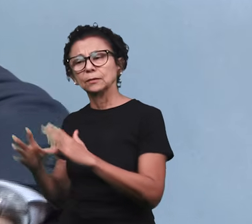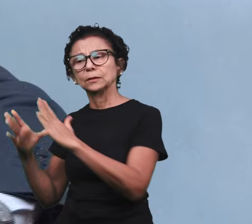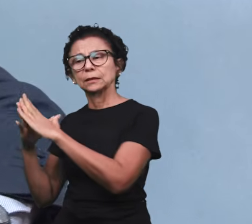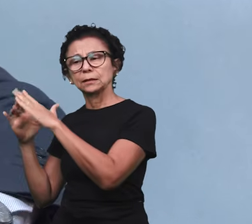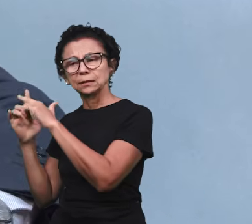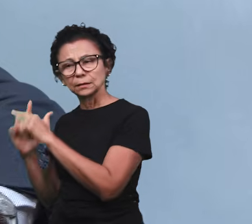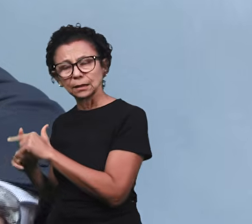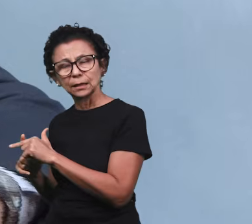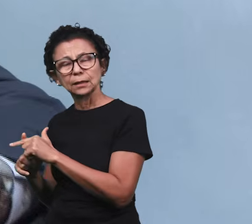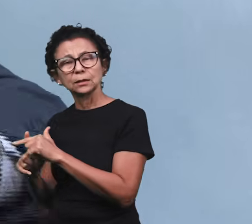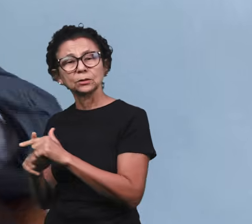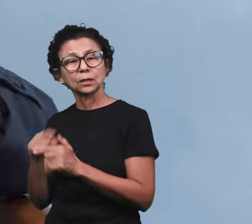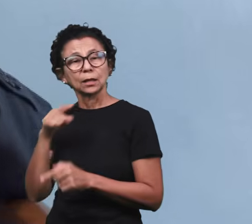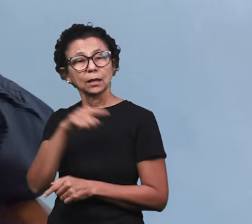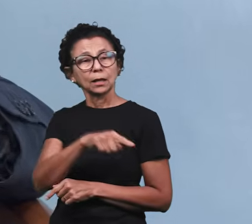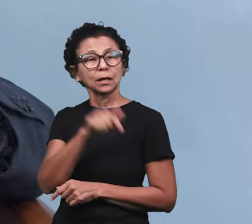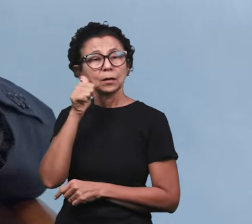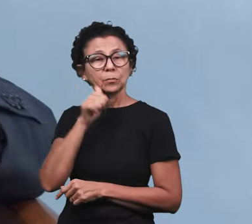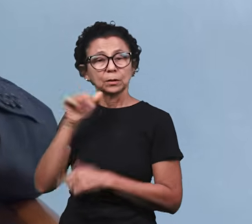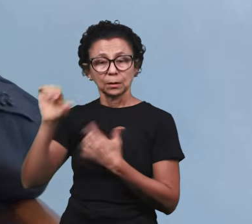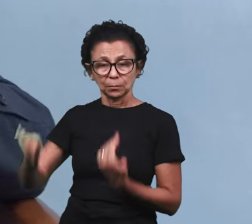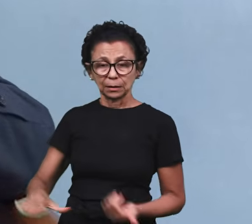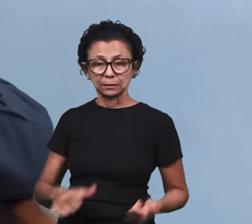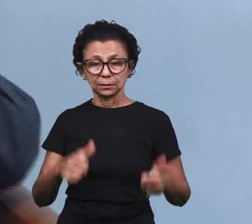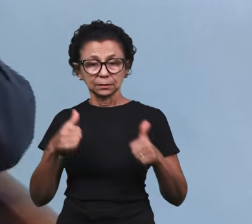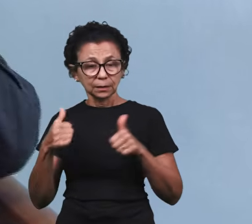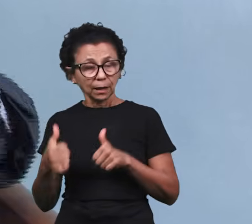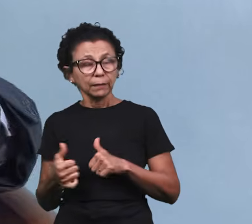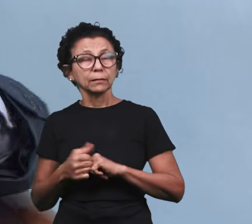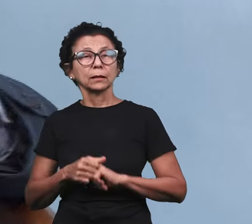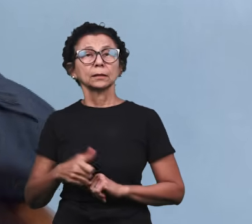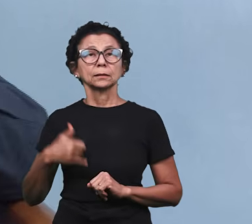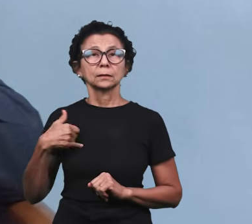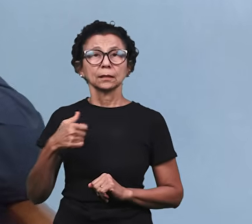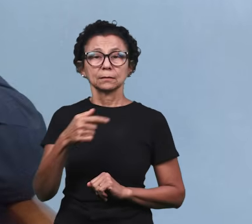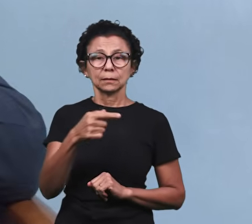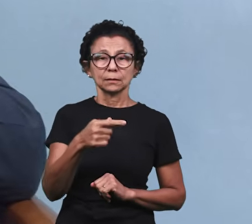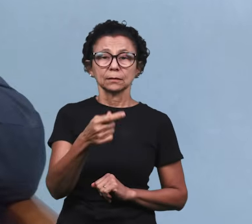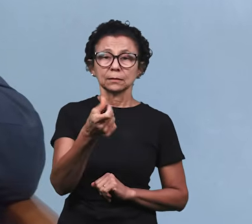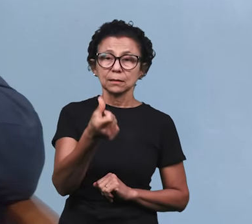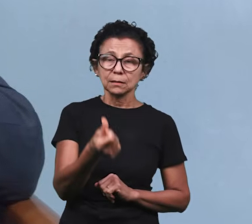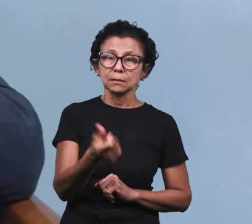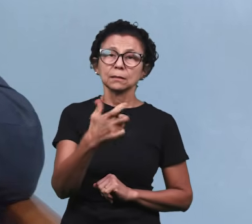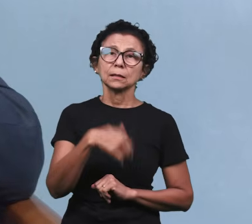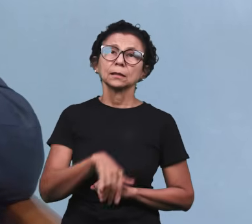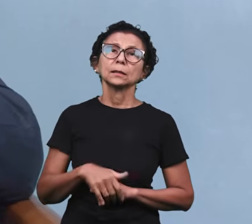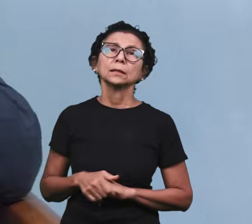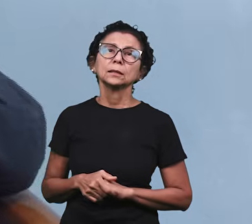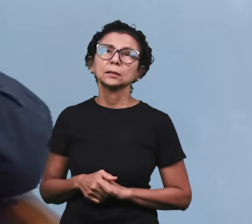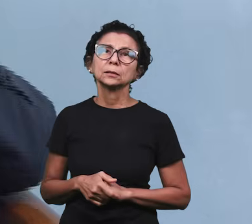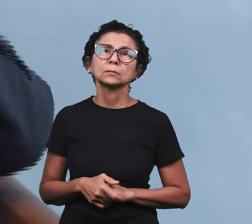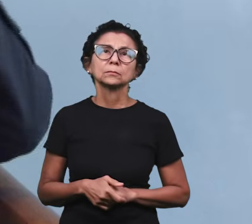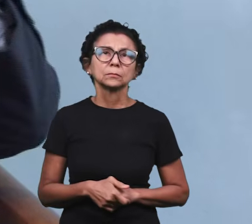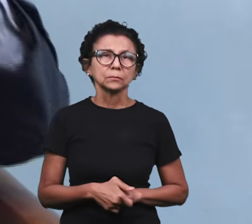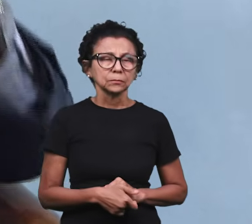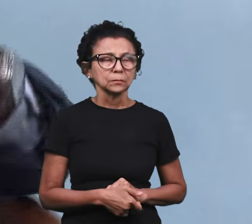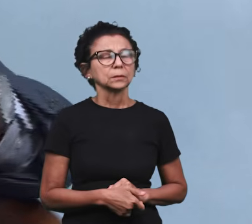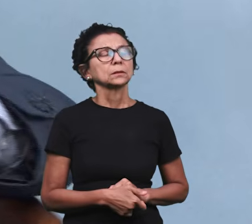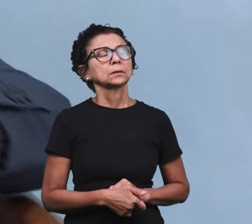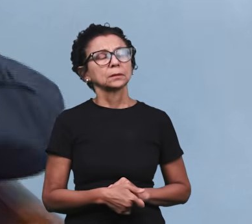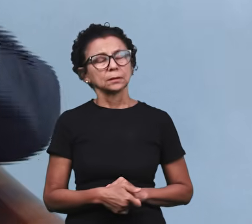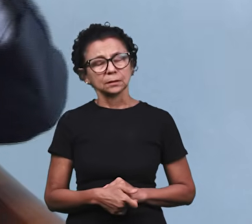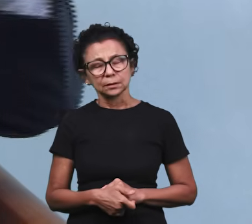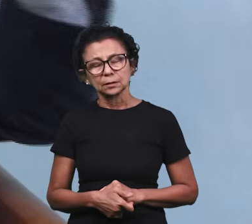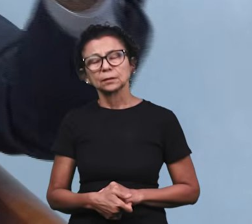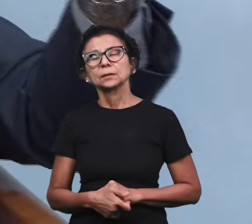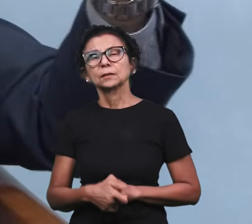lá a senhora, 76 anos, foi batizada na casa de longa permanência, mora lá com outros, mas ela recebeu uma